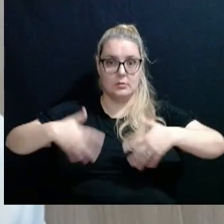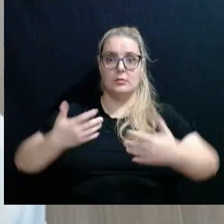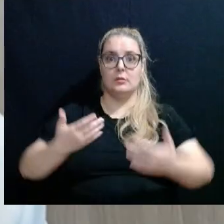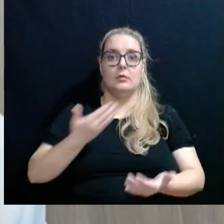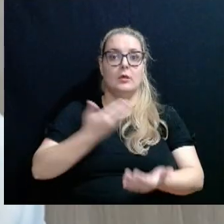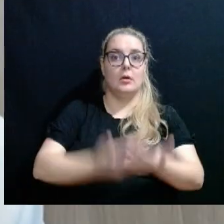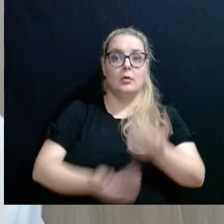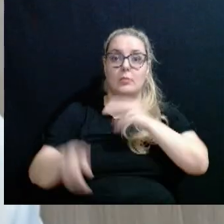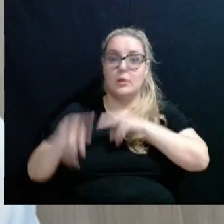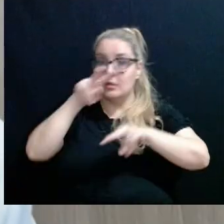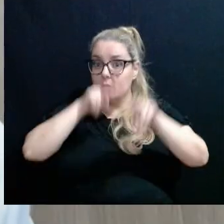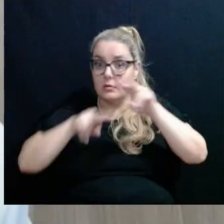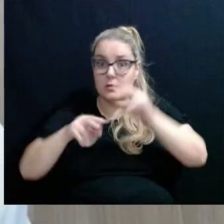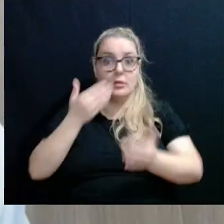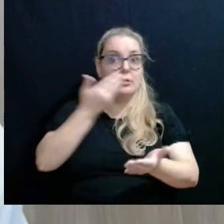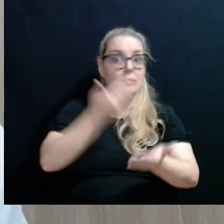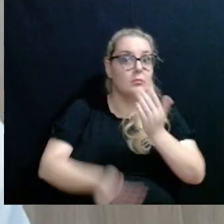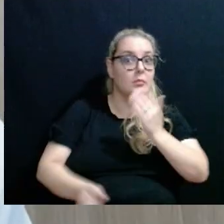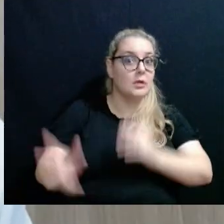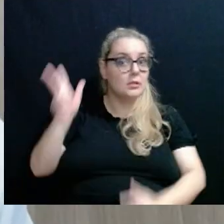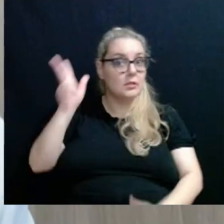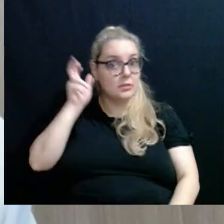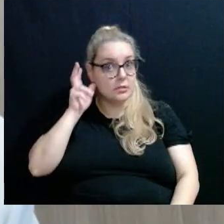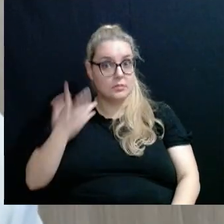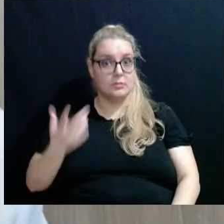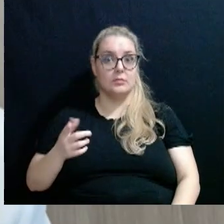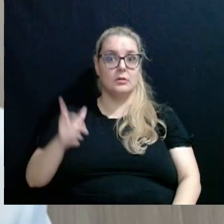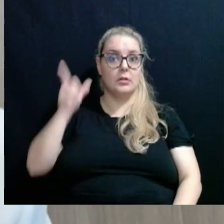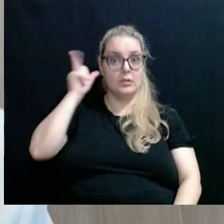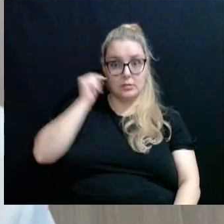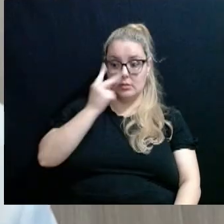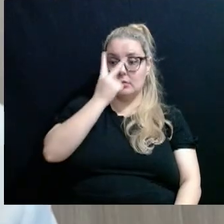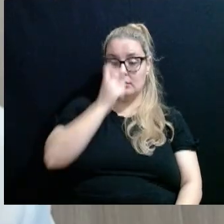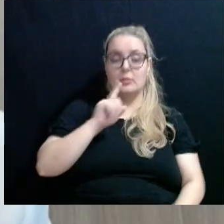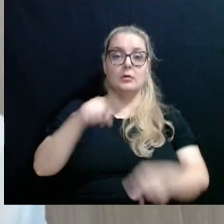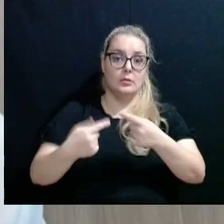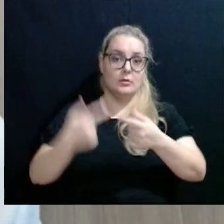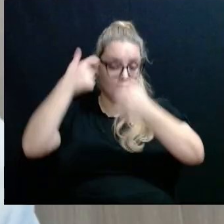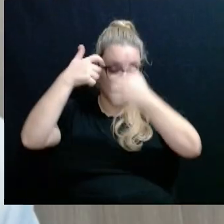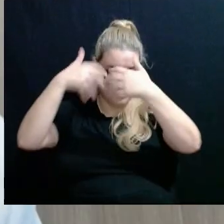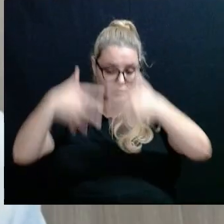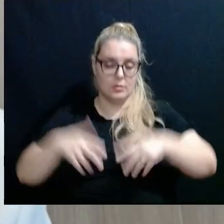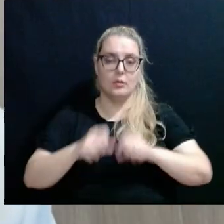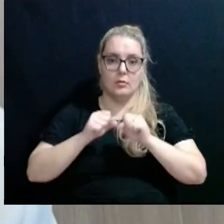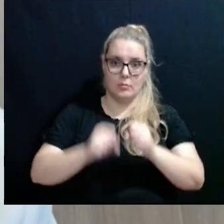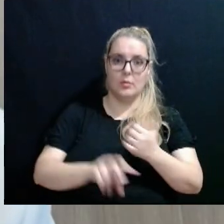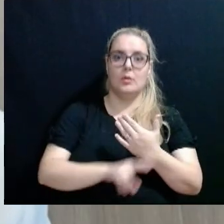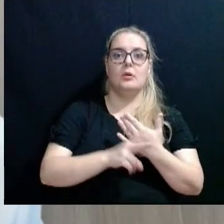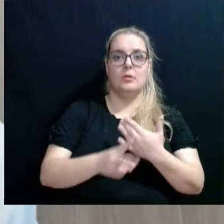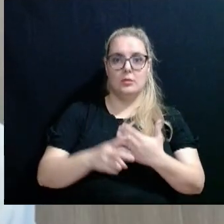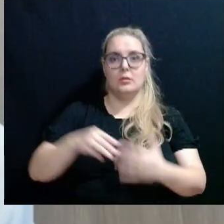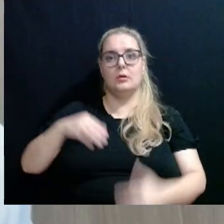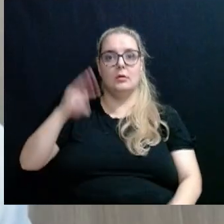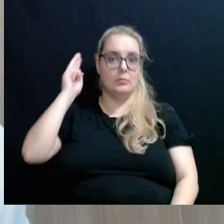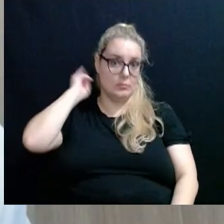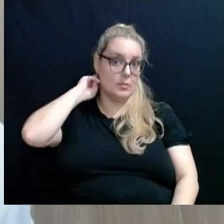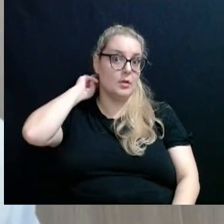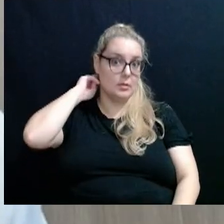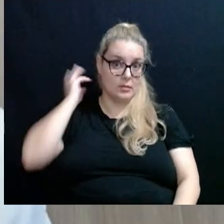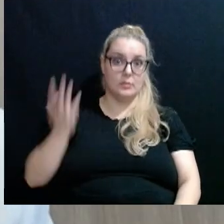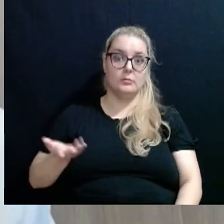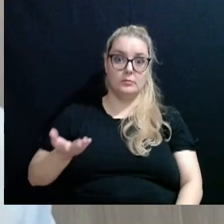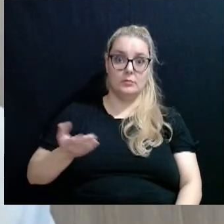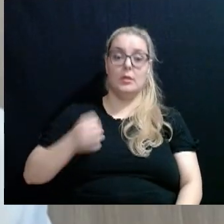neurológicas, então perda visual, perda auditiva e outras complicações neurológicas podem decorrer da